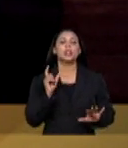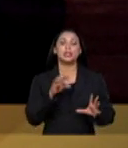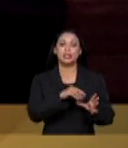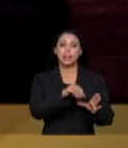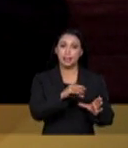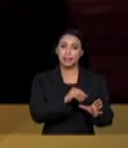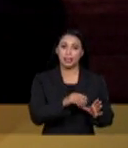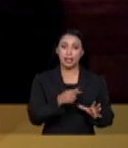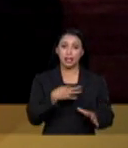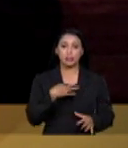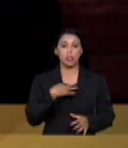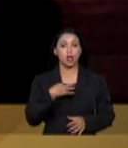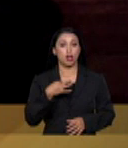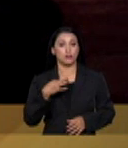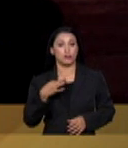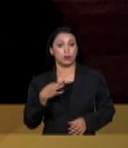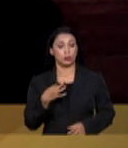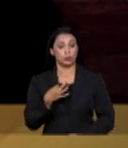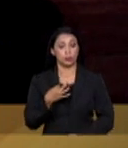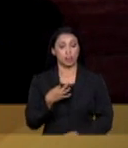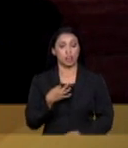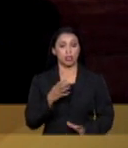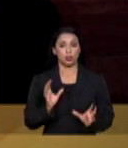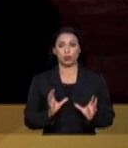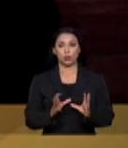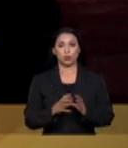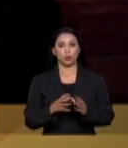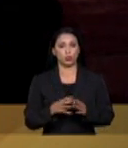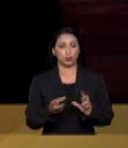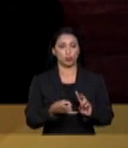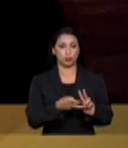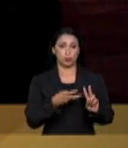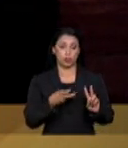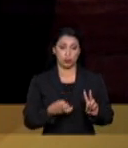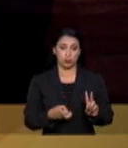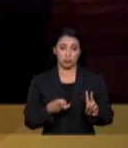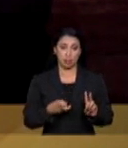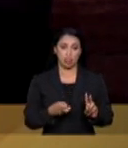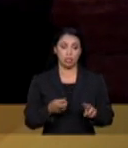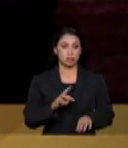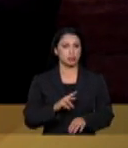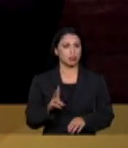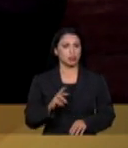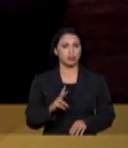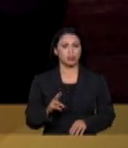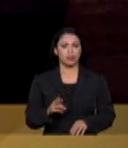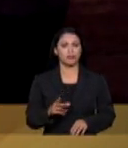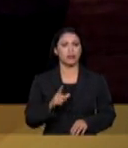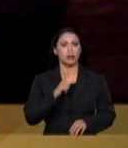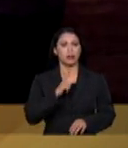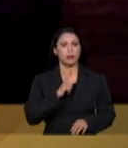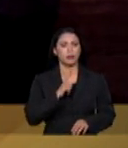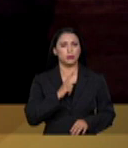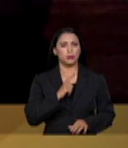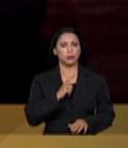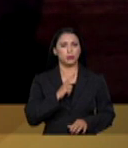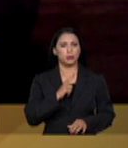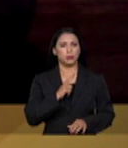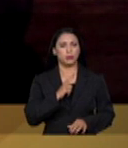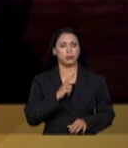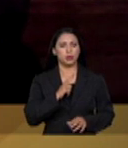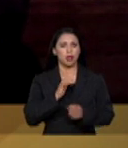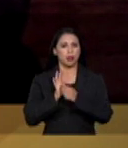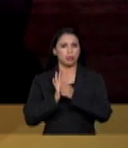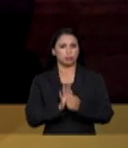eminentemente voluntário por parte da comunidade sem qualquer forma de esbulho